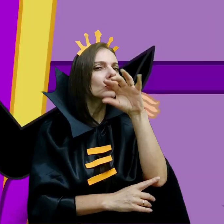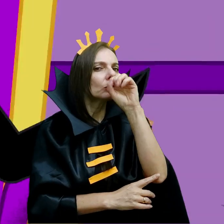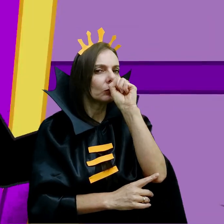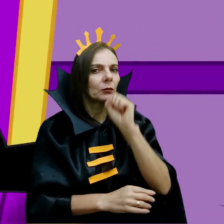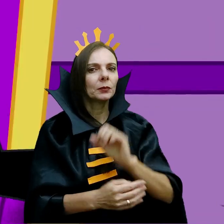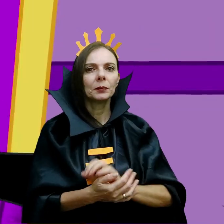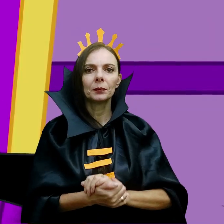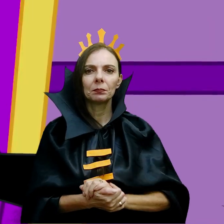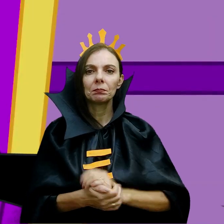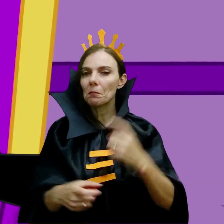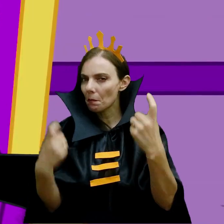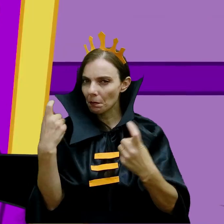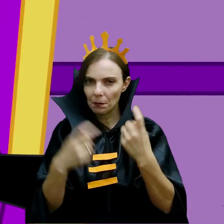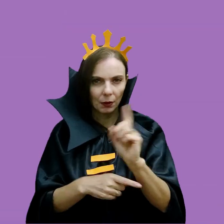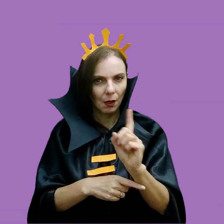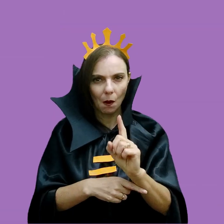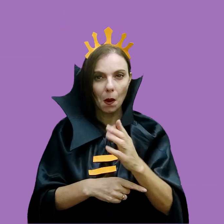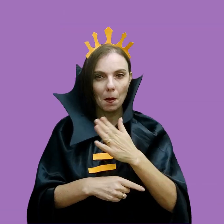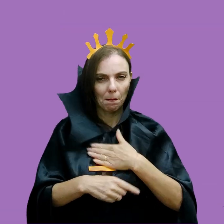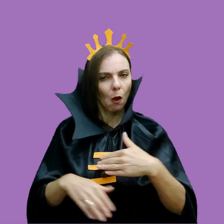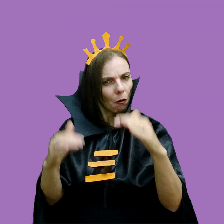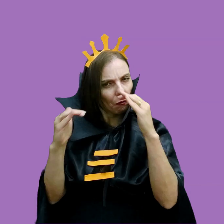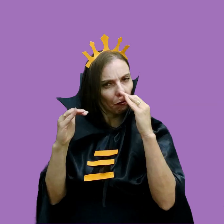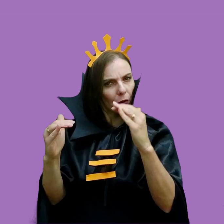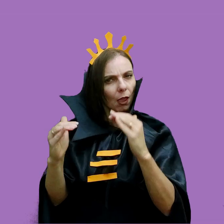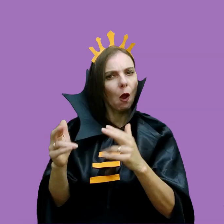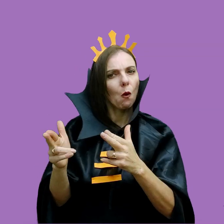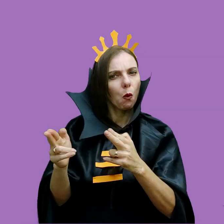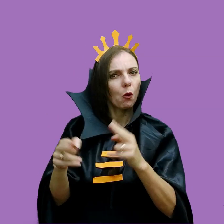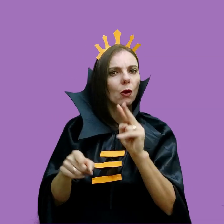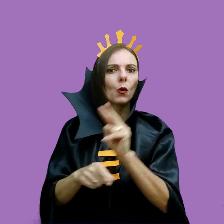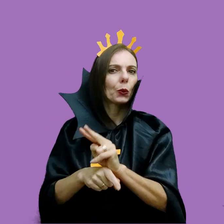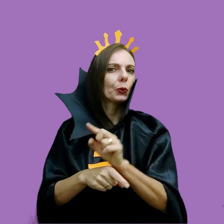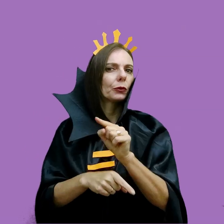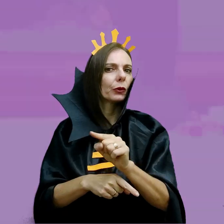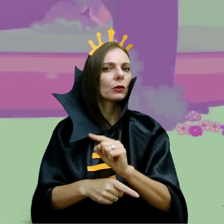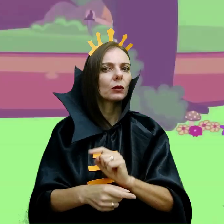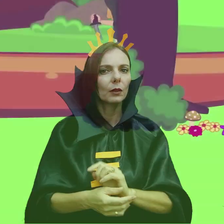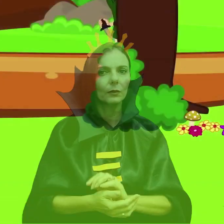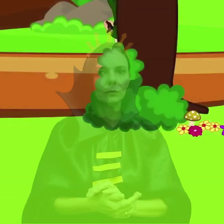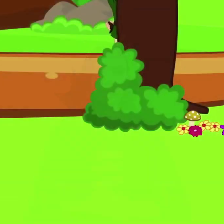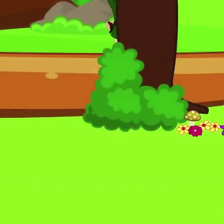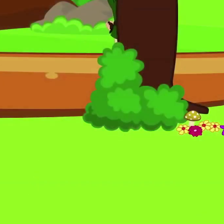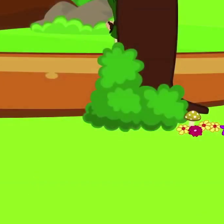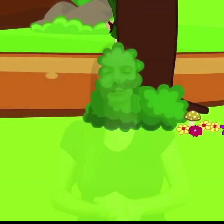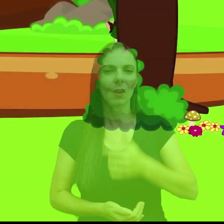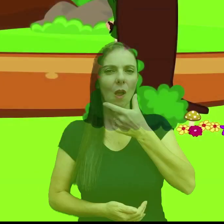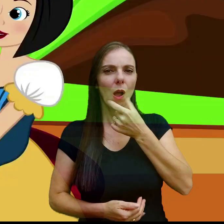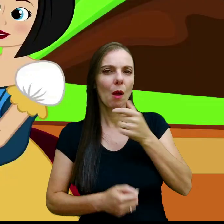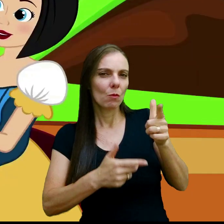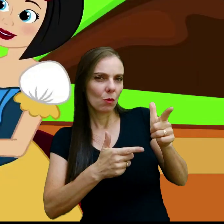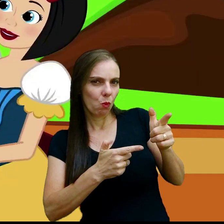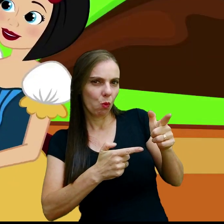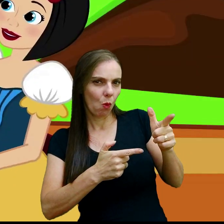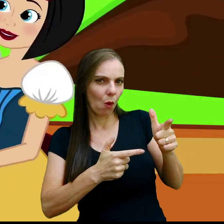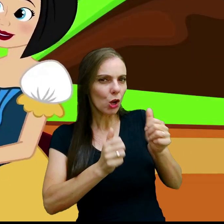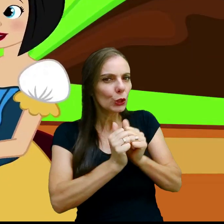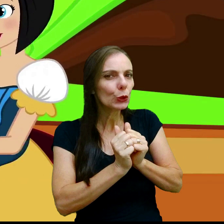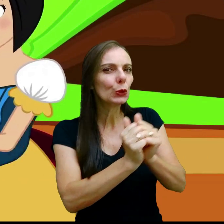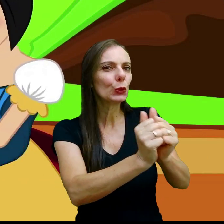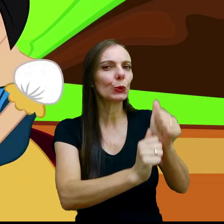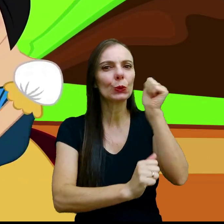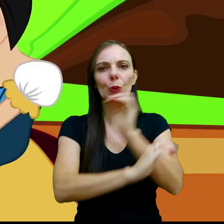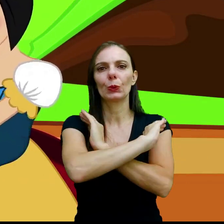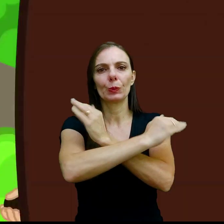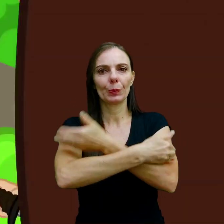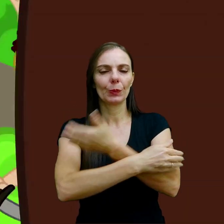puro na floresta? Não se preocupe, meu mais fiel caçador irá te proteger. O caçador levou Branca